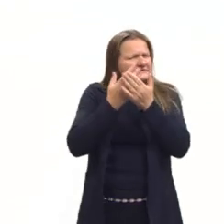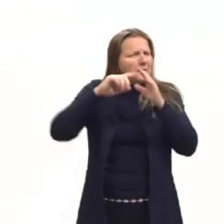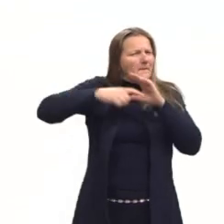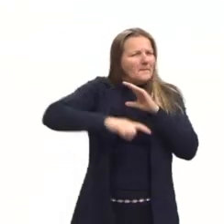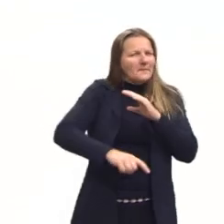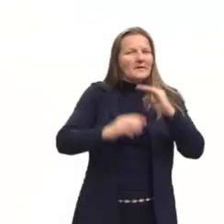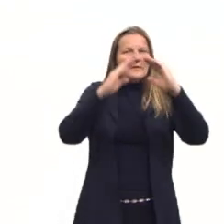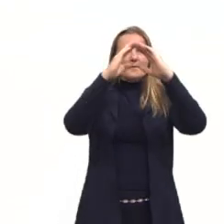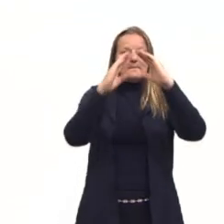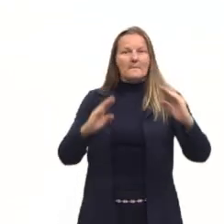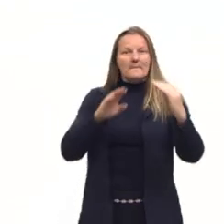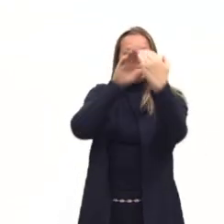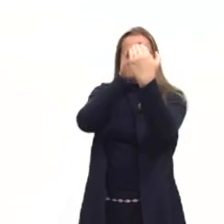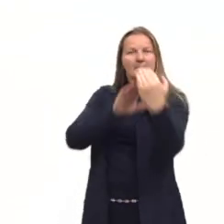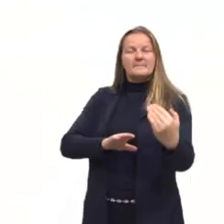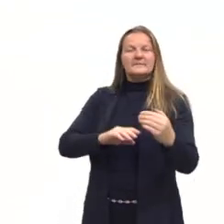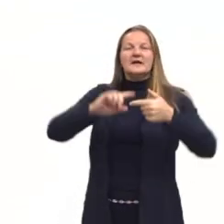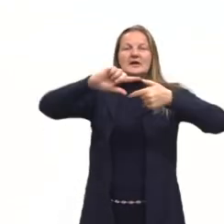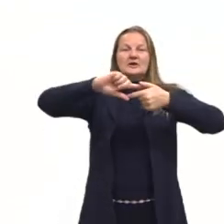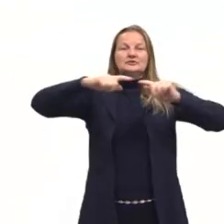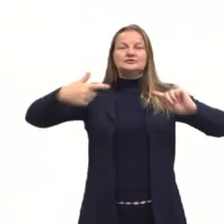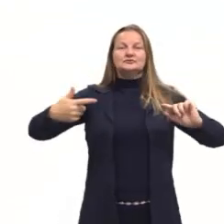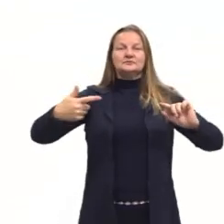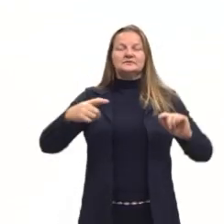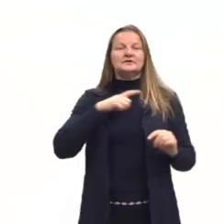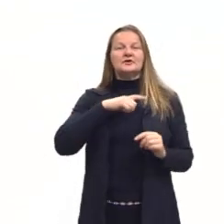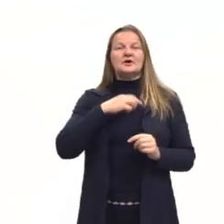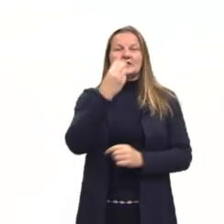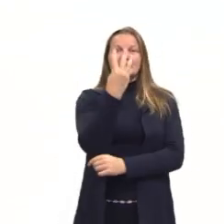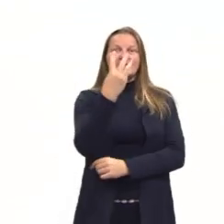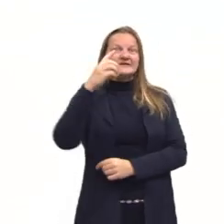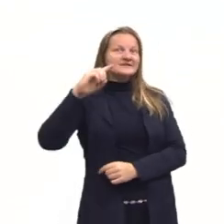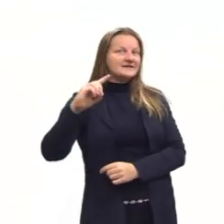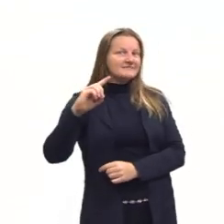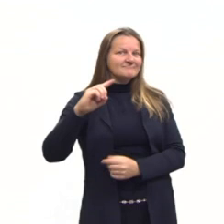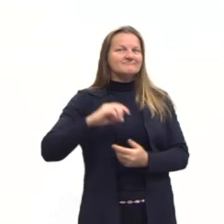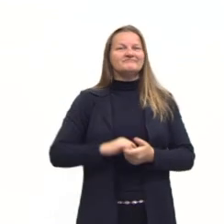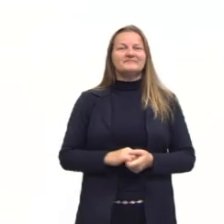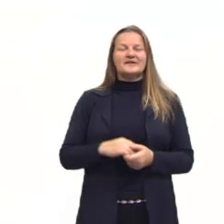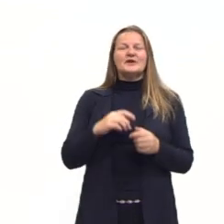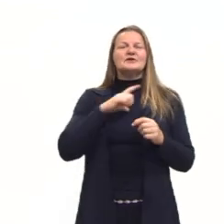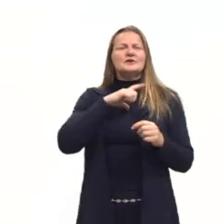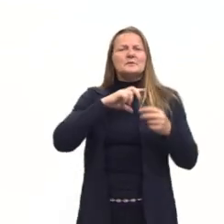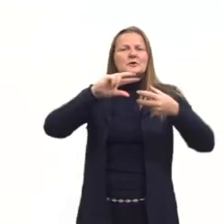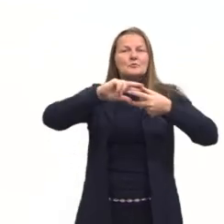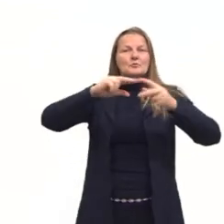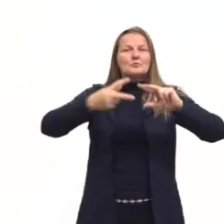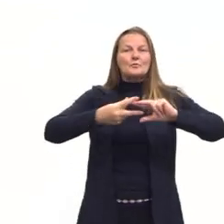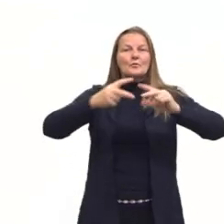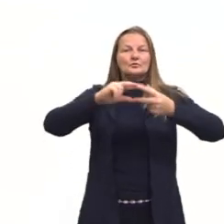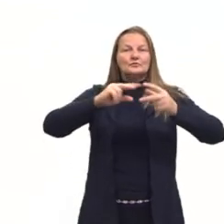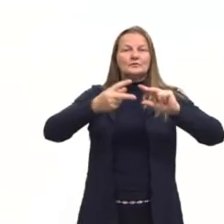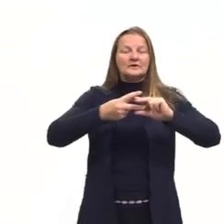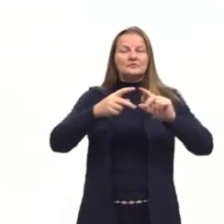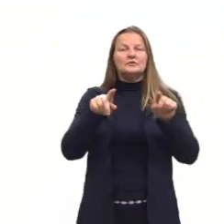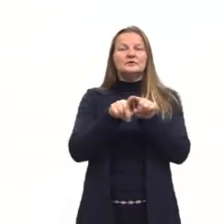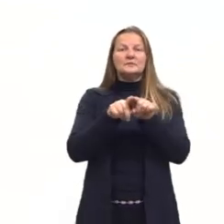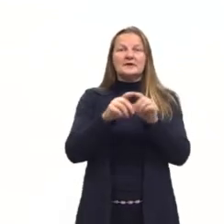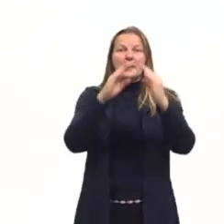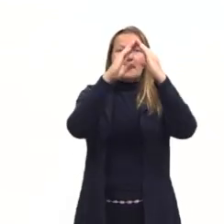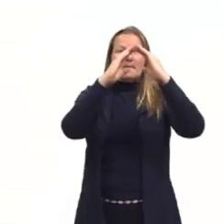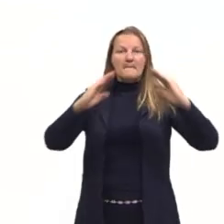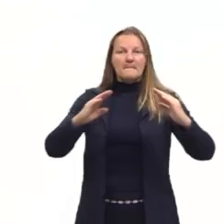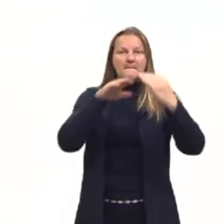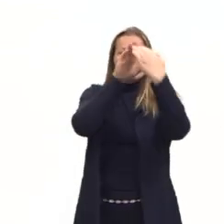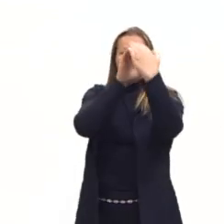né que fazem parte então da geometria tridimensional dos poliedros e as pirâmides Em